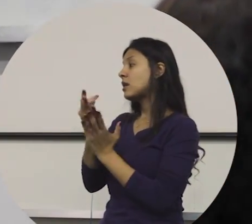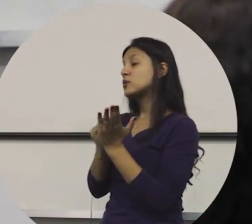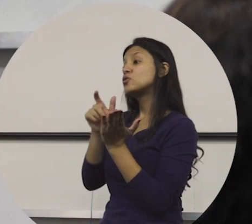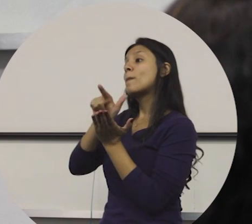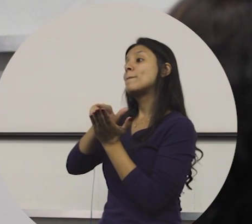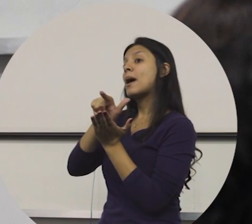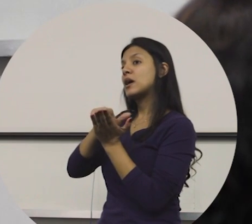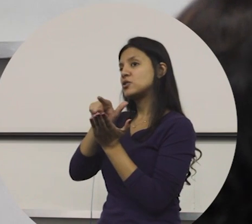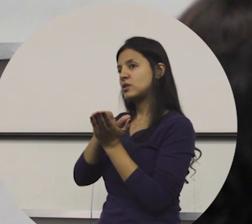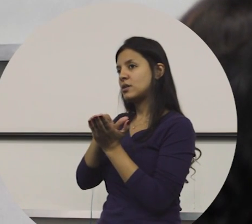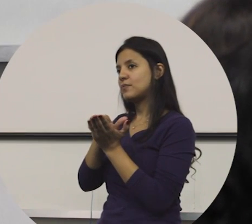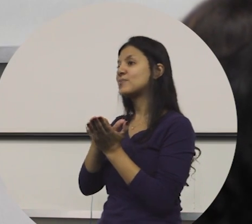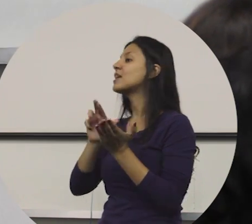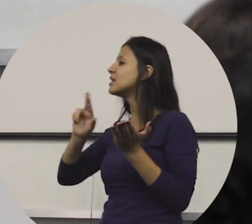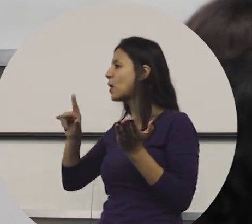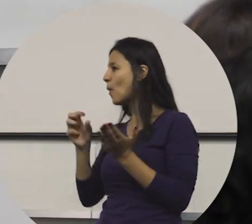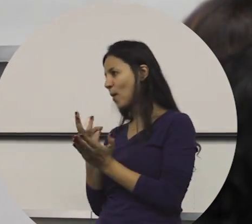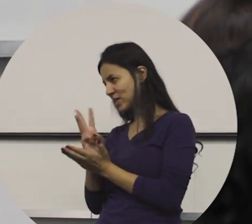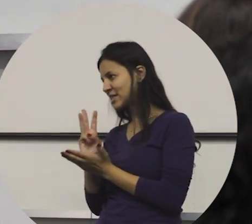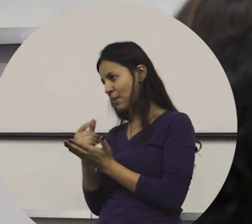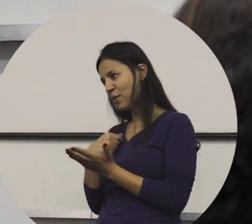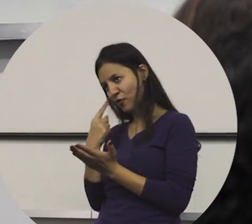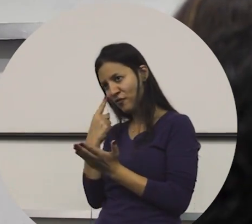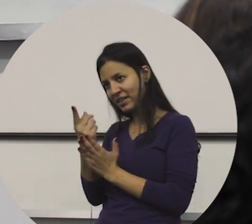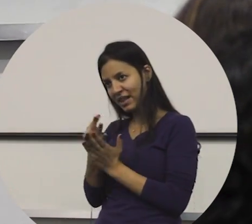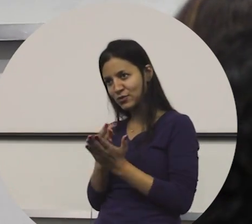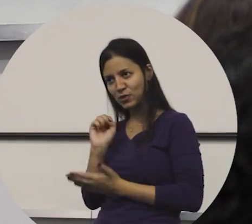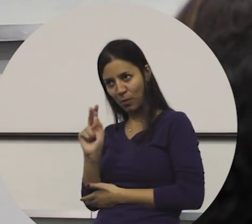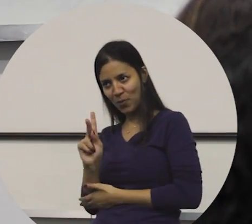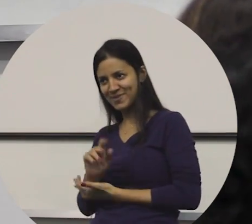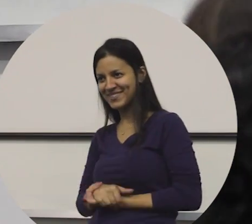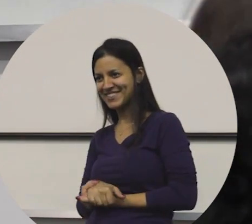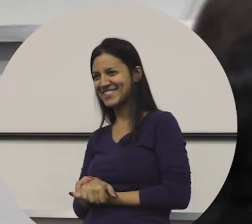Ó, não é o WhatsApp que estou olhando, tá? É o texto.